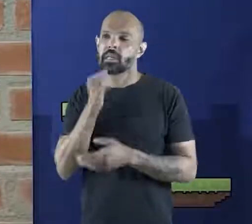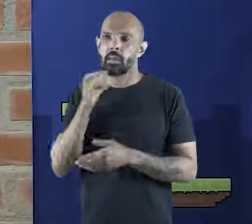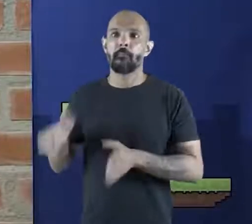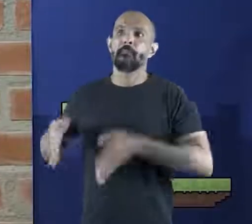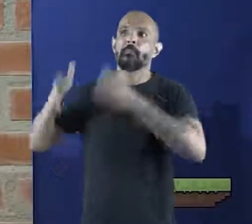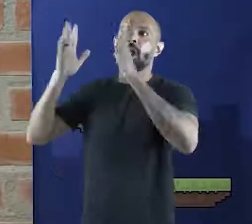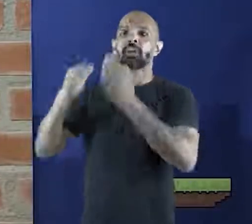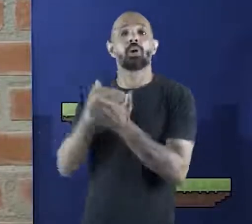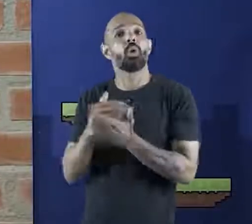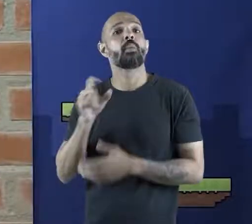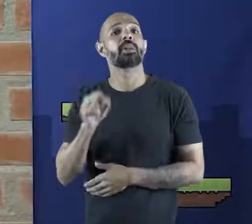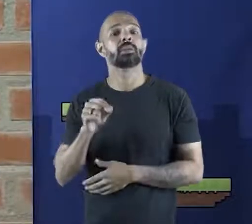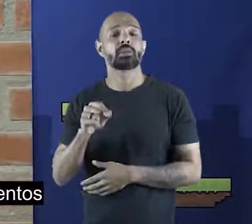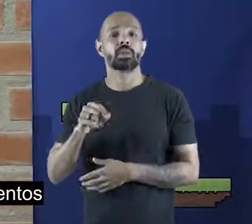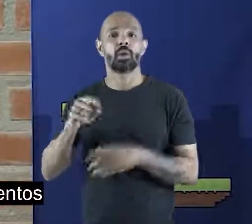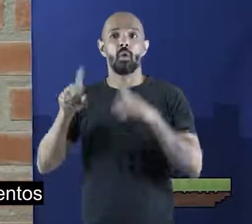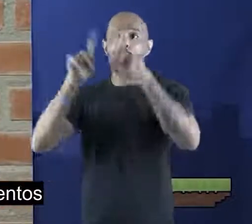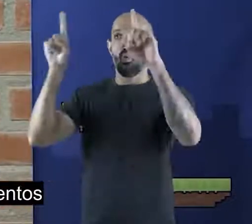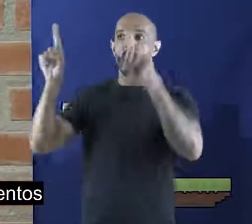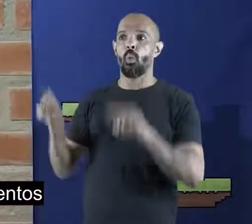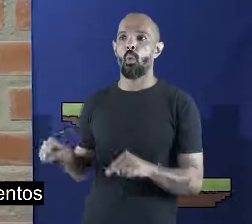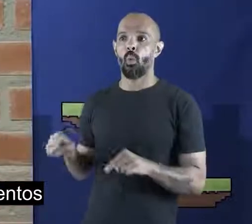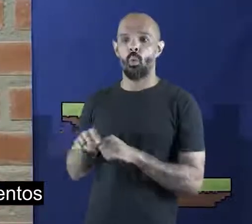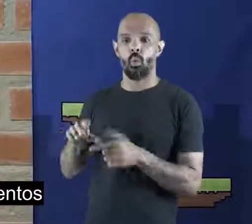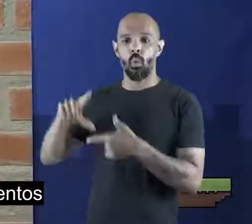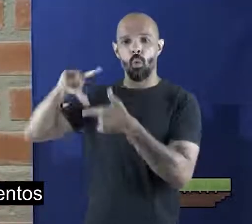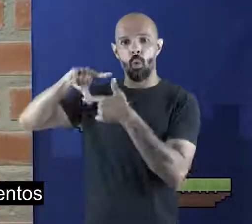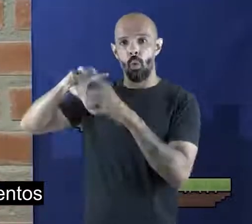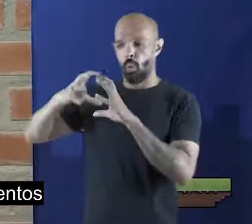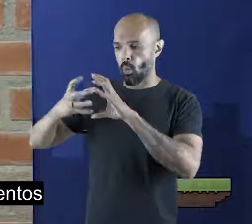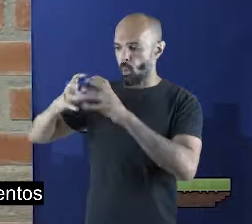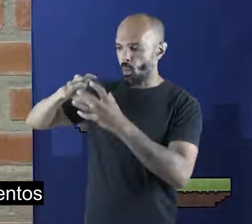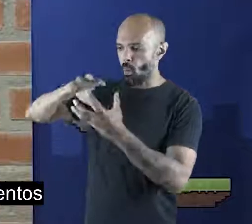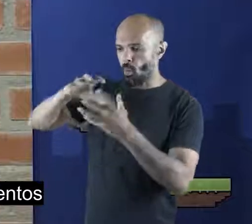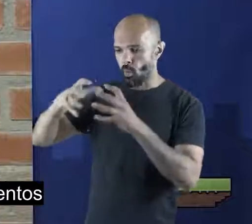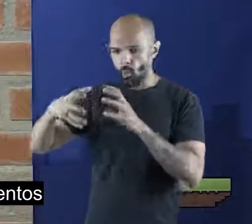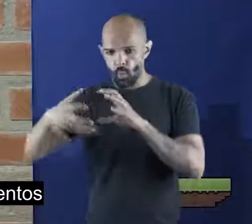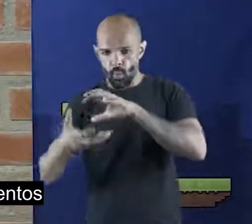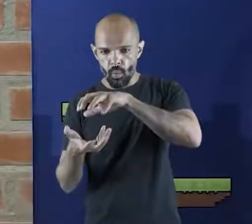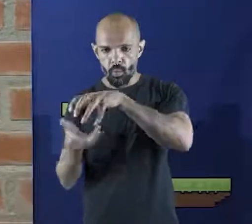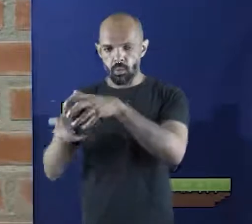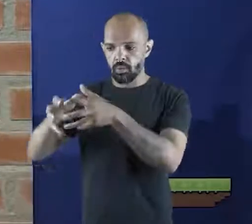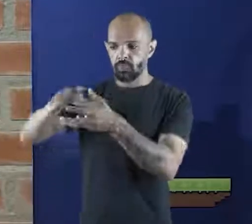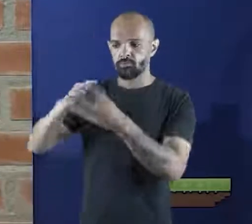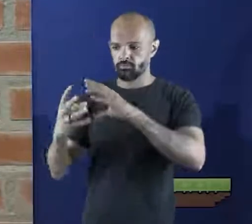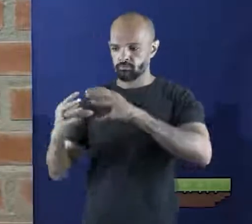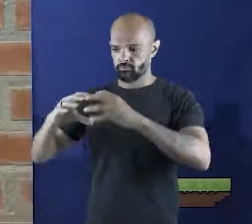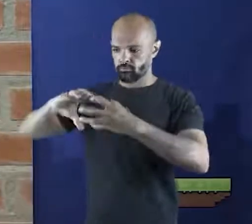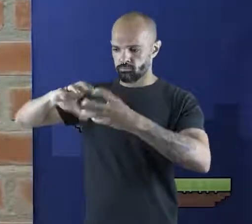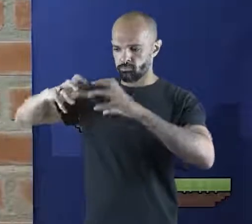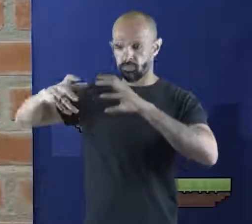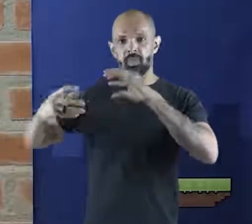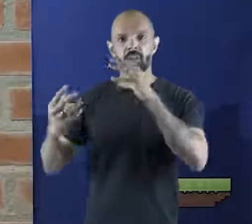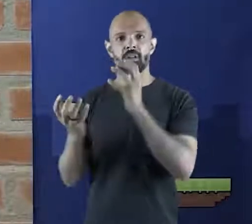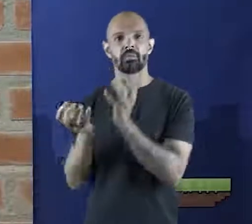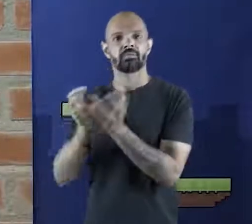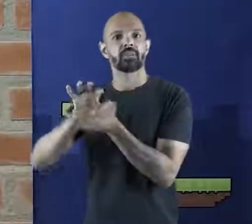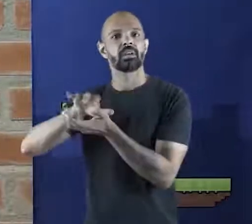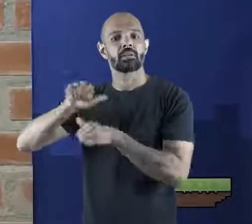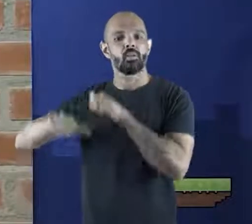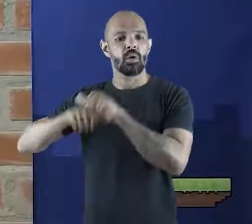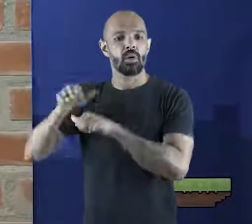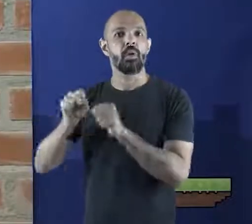de repente você pode começar com um cubo e a partir daí você pode ir modelando, ou seja, colocando elementos do qual vai dar o resultado